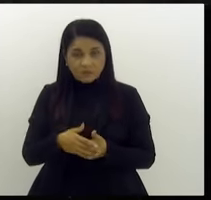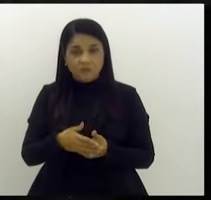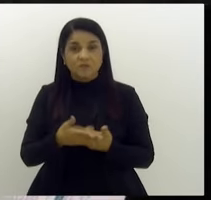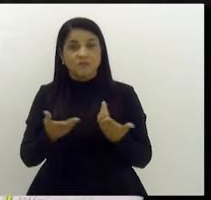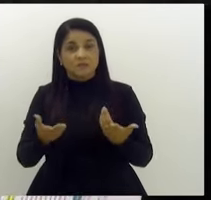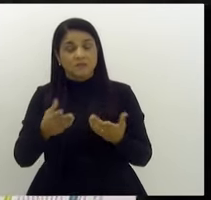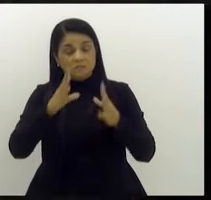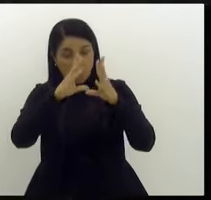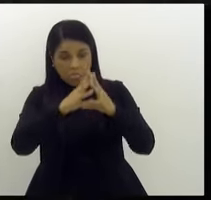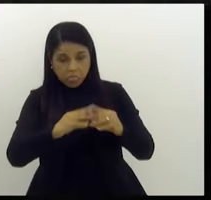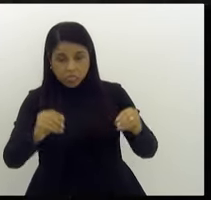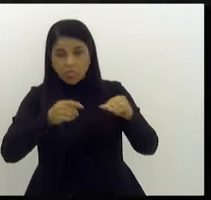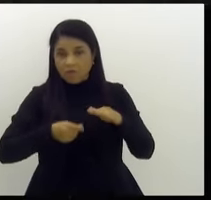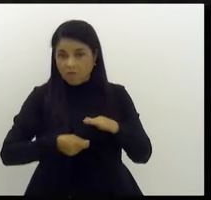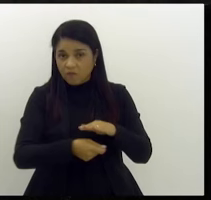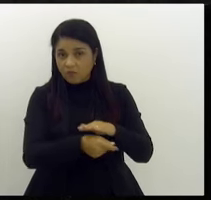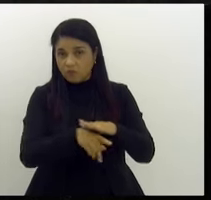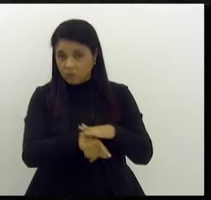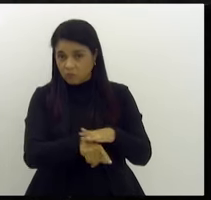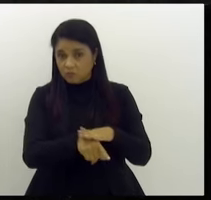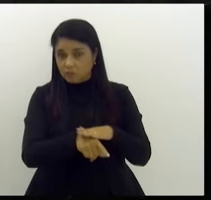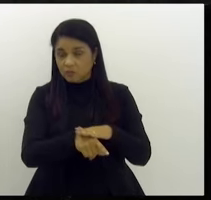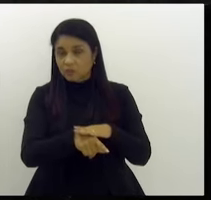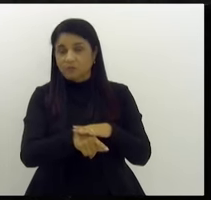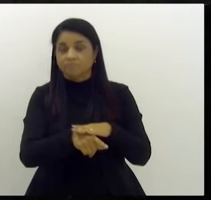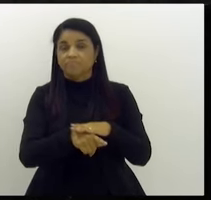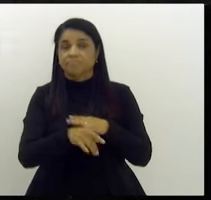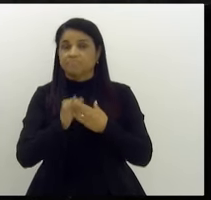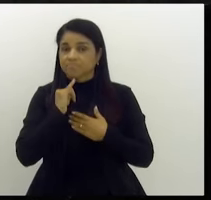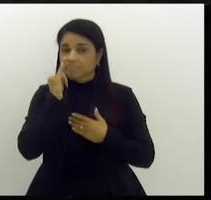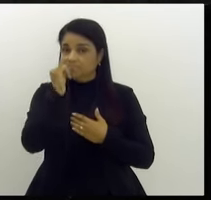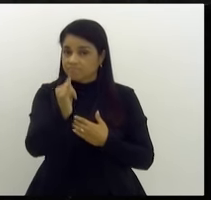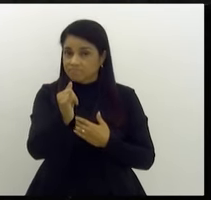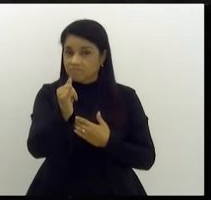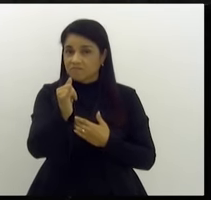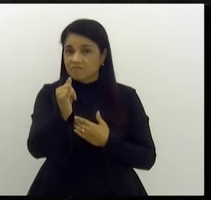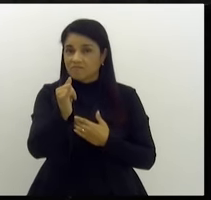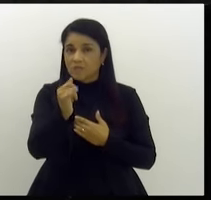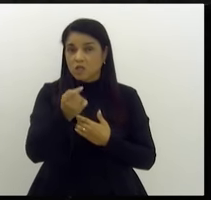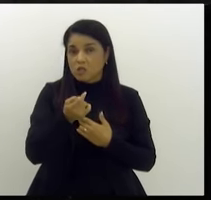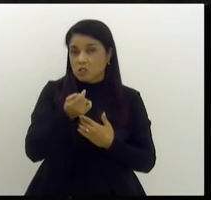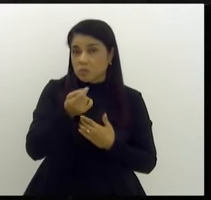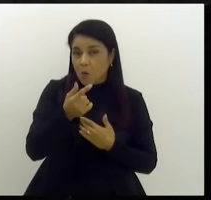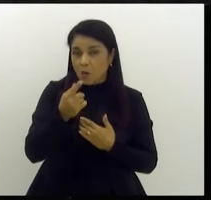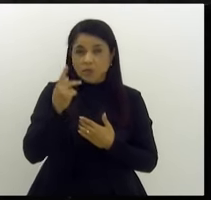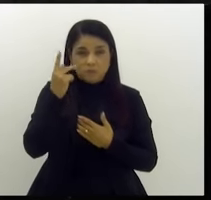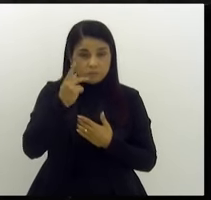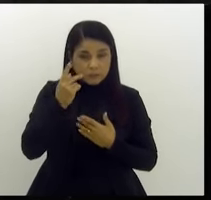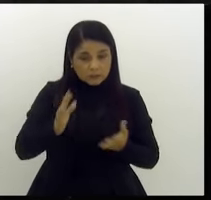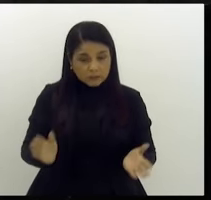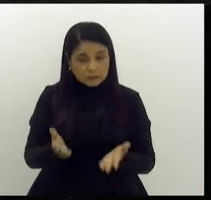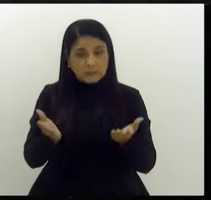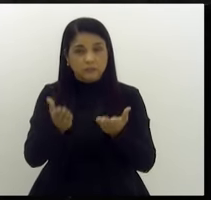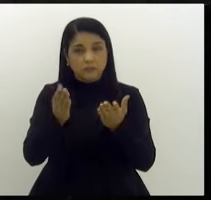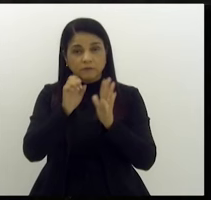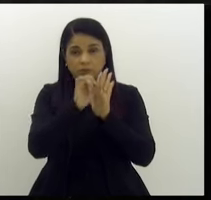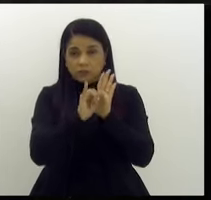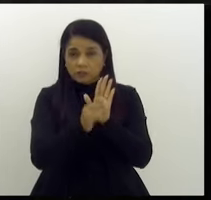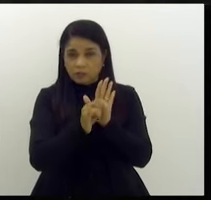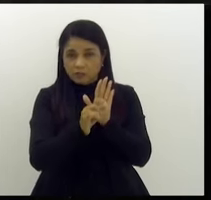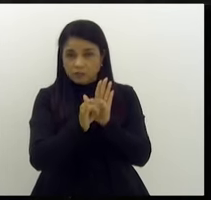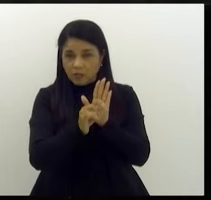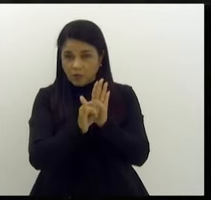desmantelar hoje o fundo a gente está dizendo diretamente que as poucas Políticas de incentivo de editais de